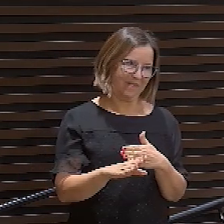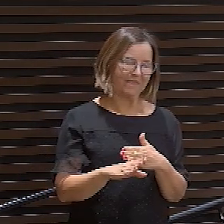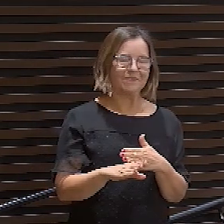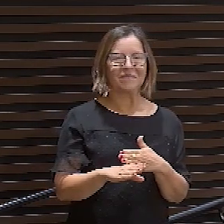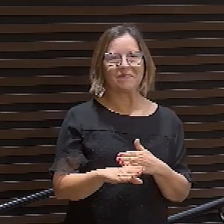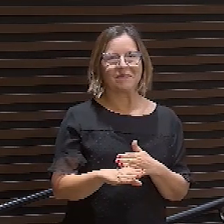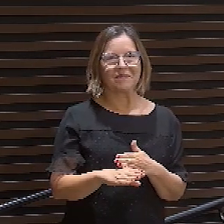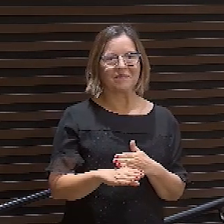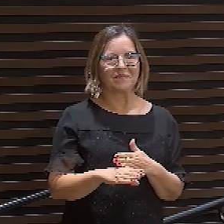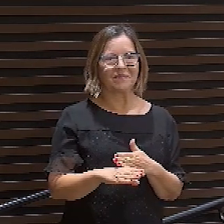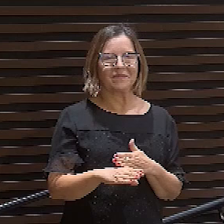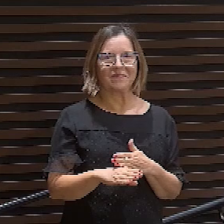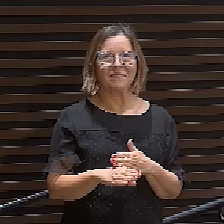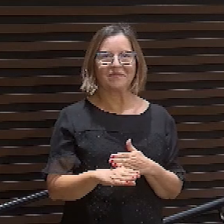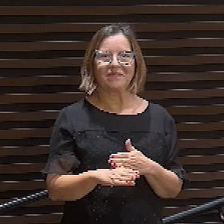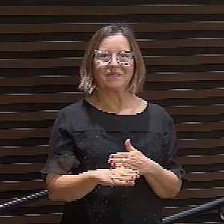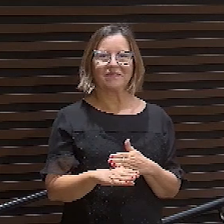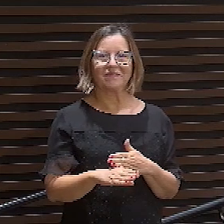Pela fé,